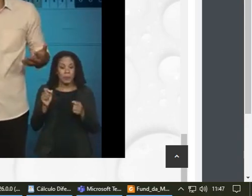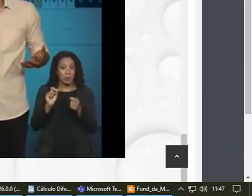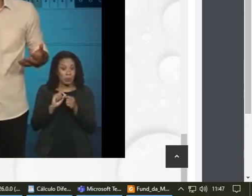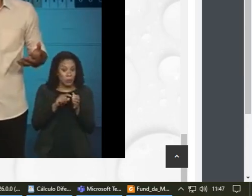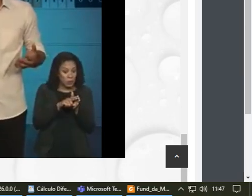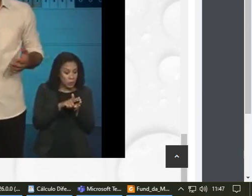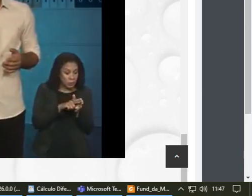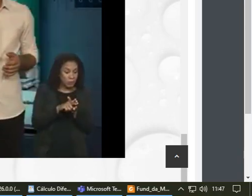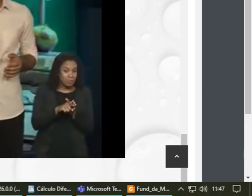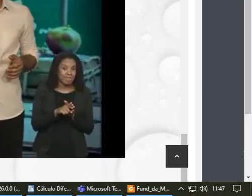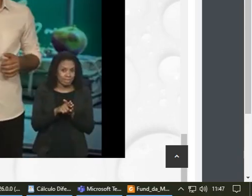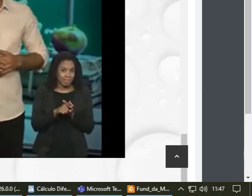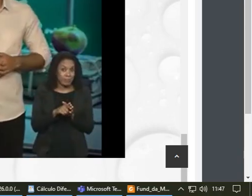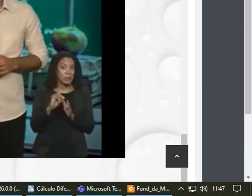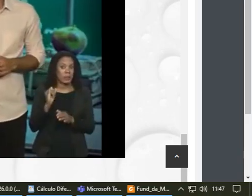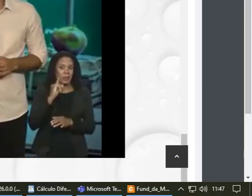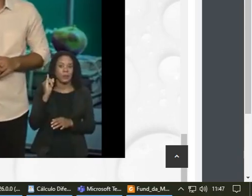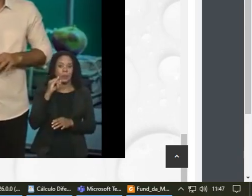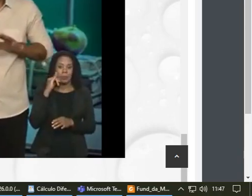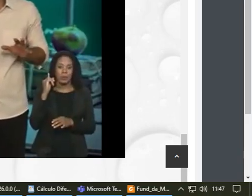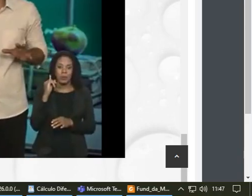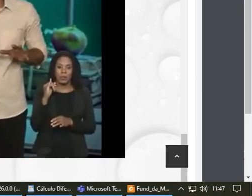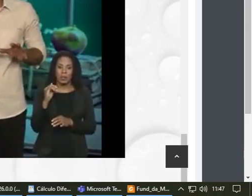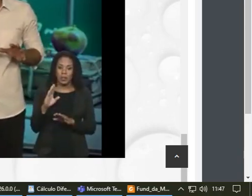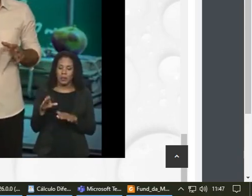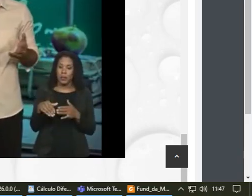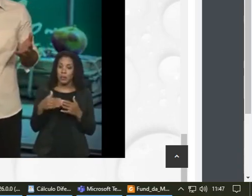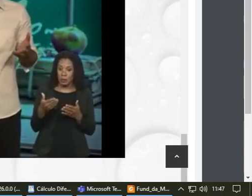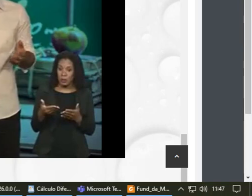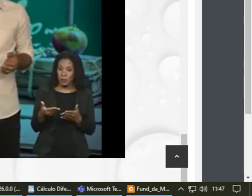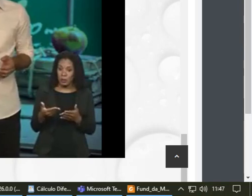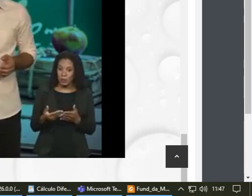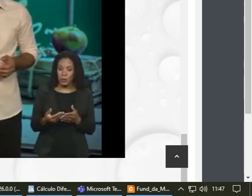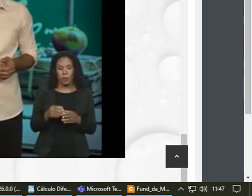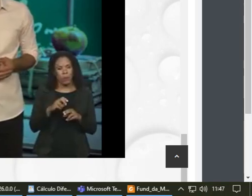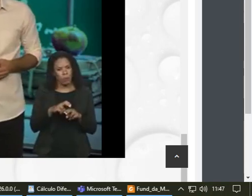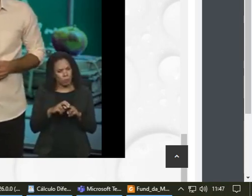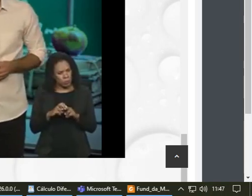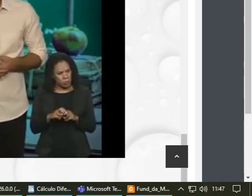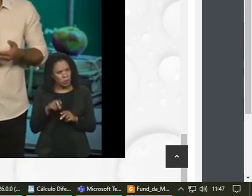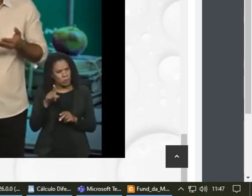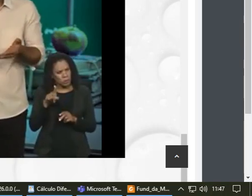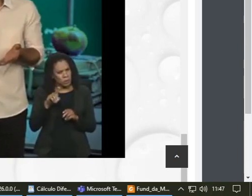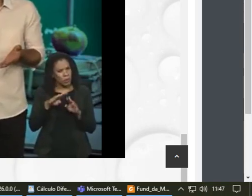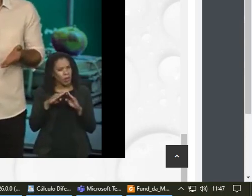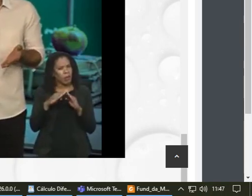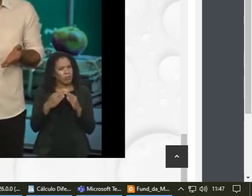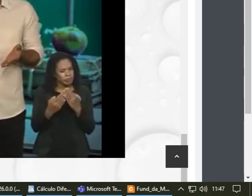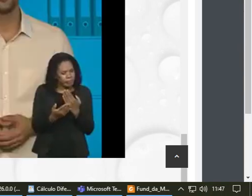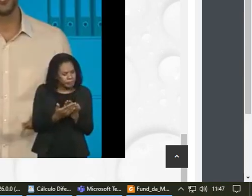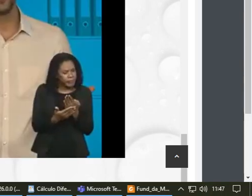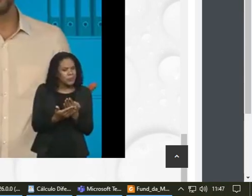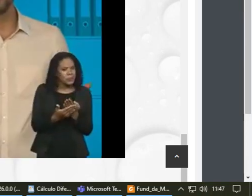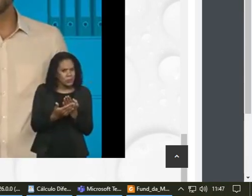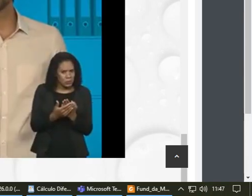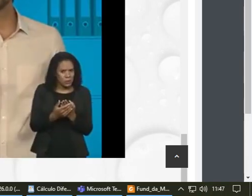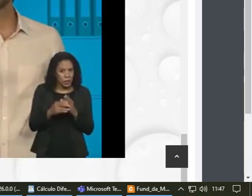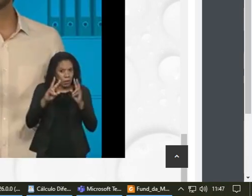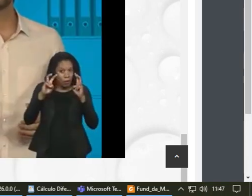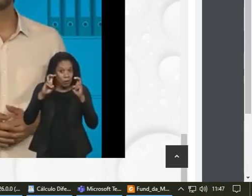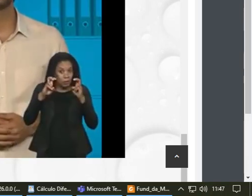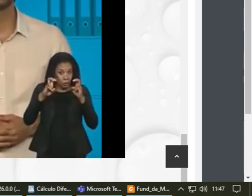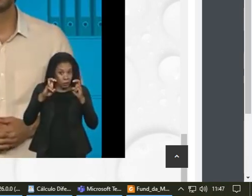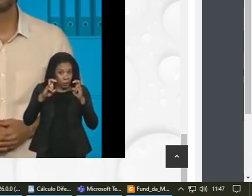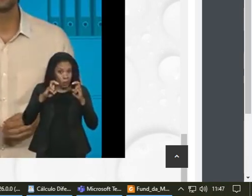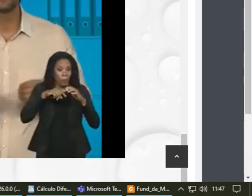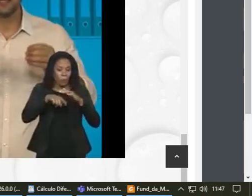solos é extensa e as possibilidades nesse terreno são muitas. Por isso, continue estudando e se aprofundando nesse tema. Já eu vou correr